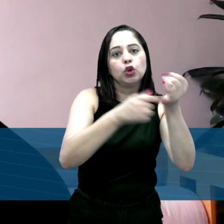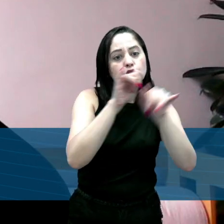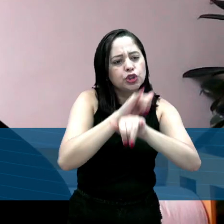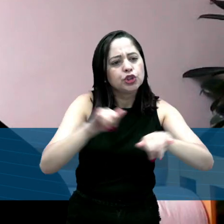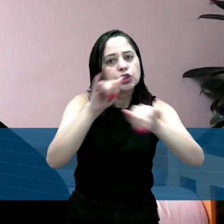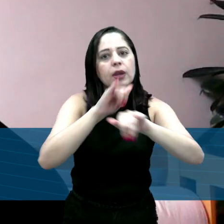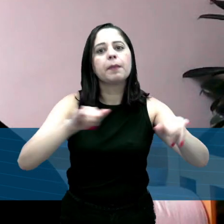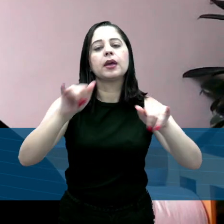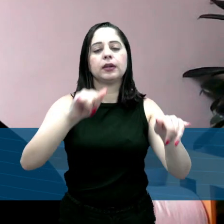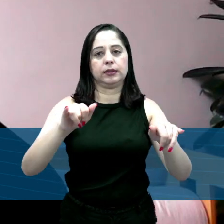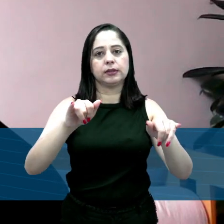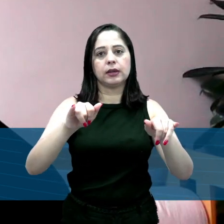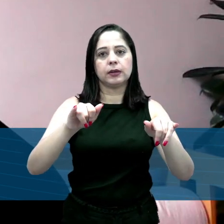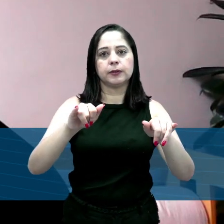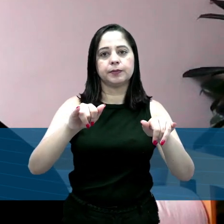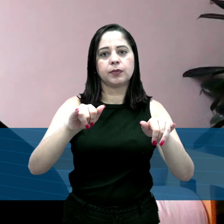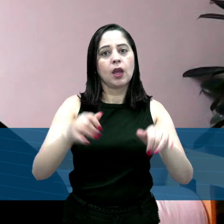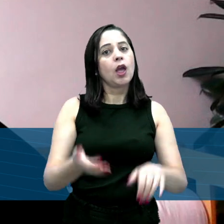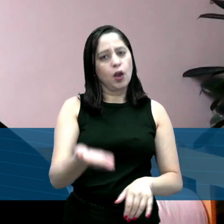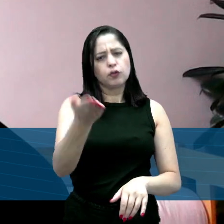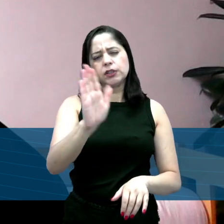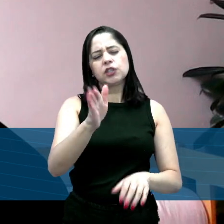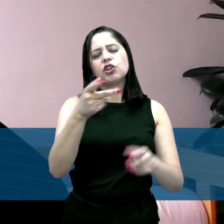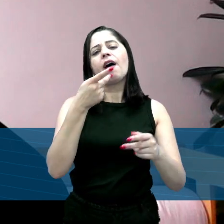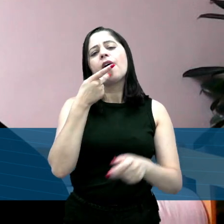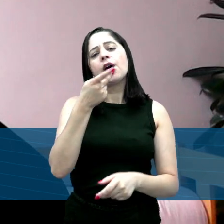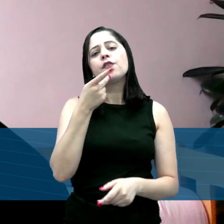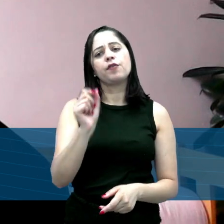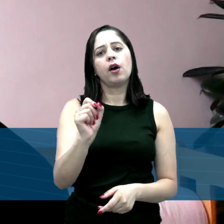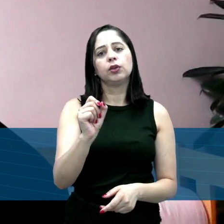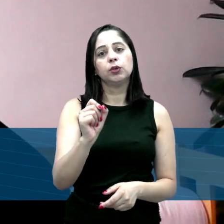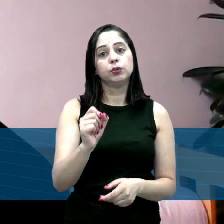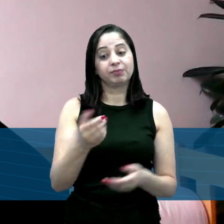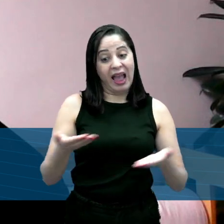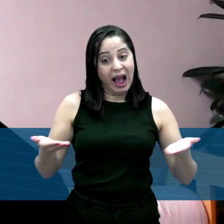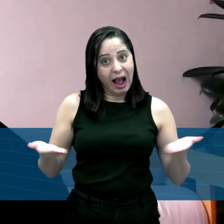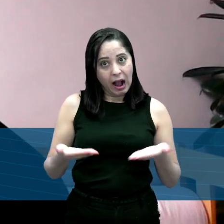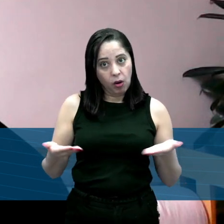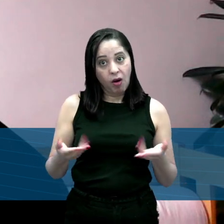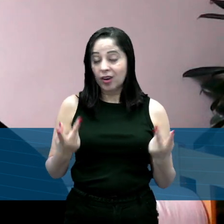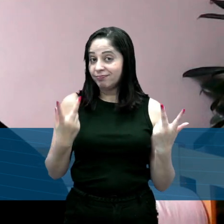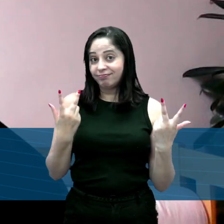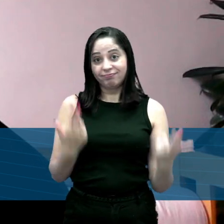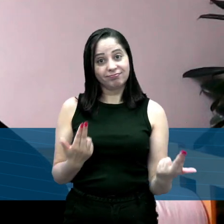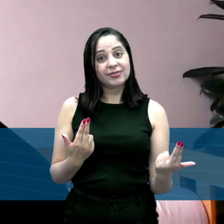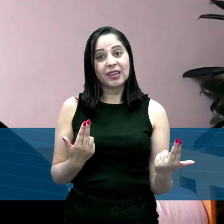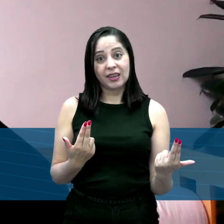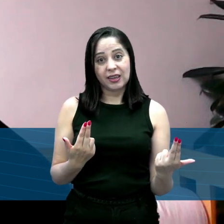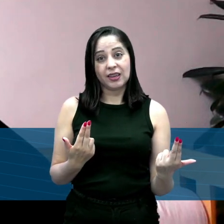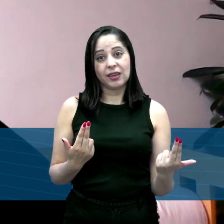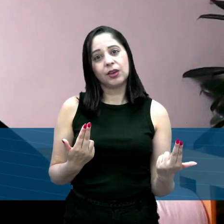em situações específicas, como esse mesmo que você colocou. E hoje não é diferente, né?